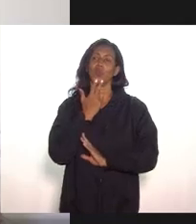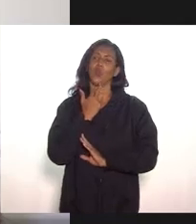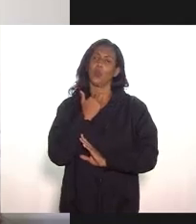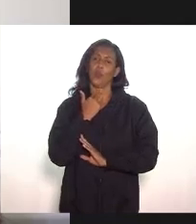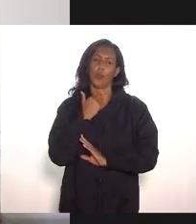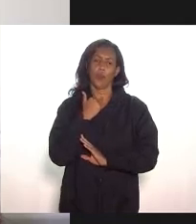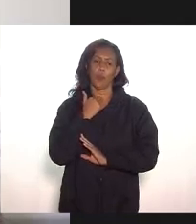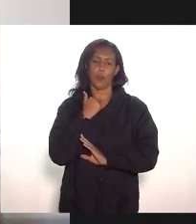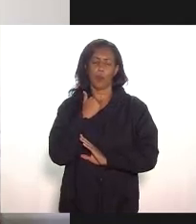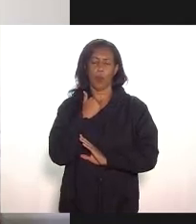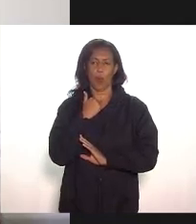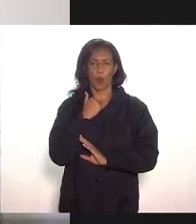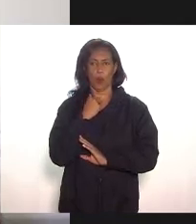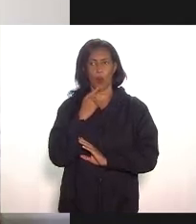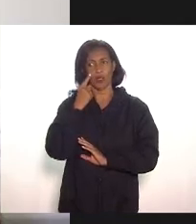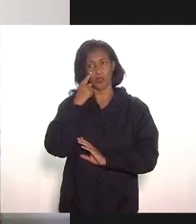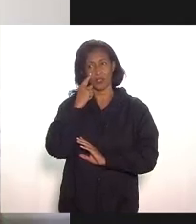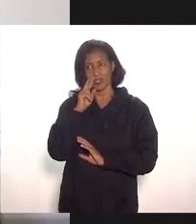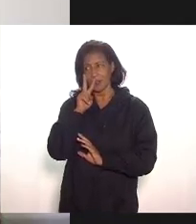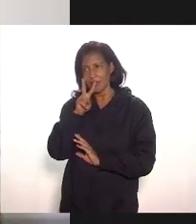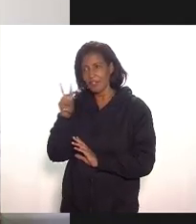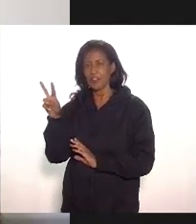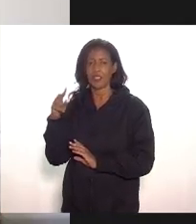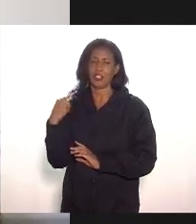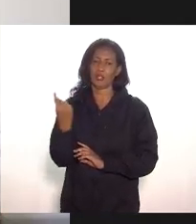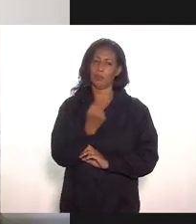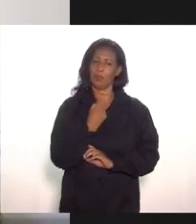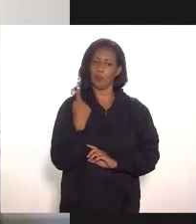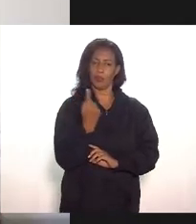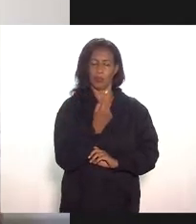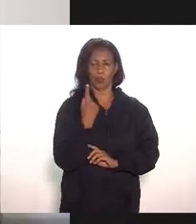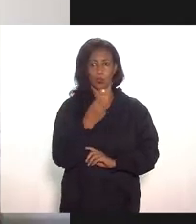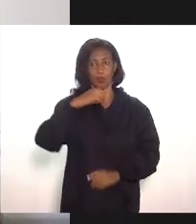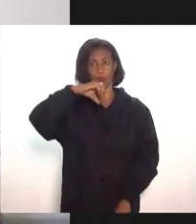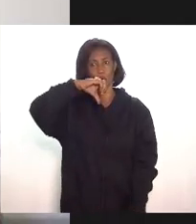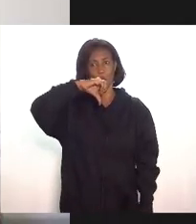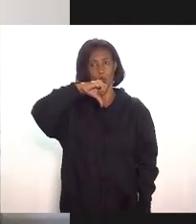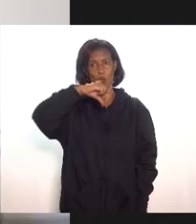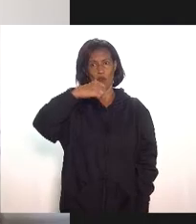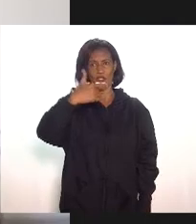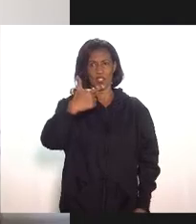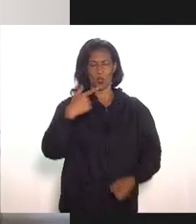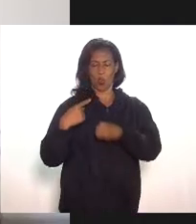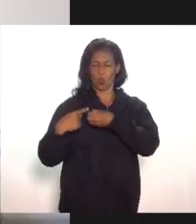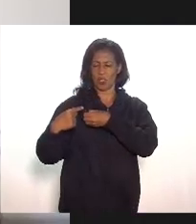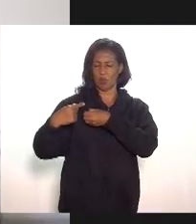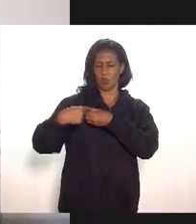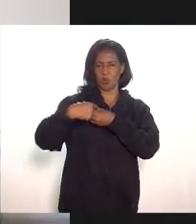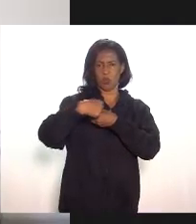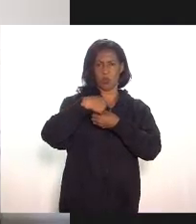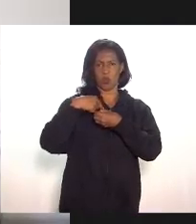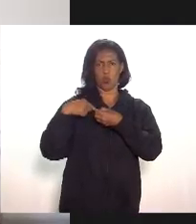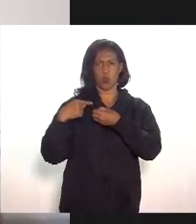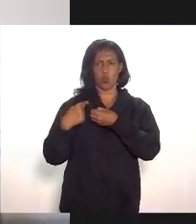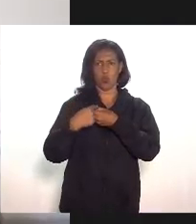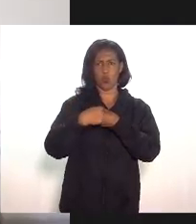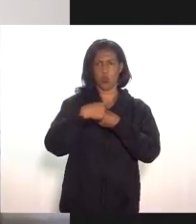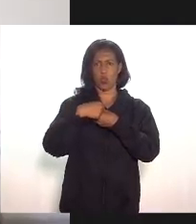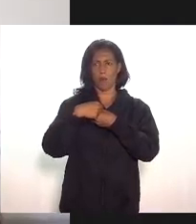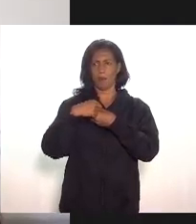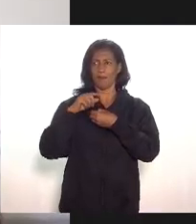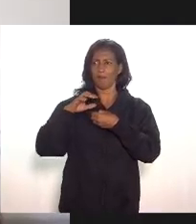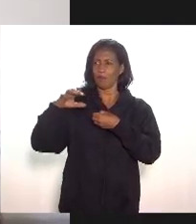ser apreciadas por nós, porque estamos falando de 92 municípios, 92 cidades